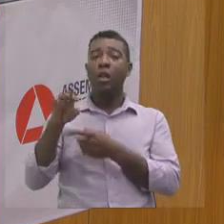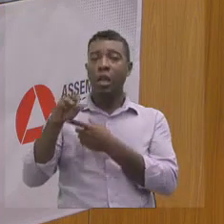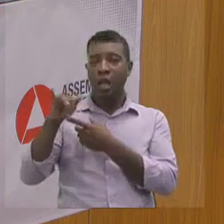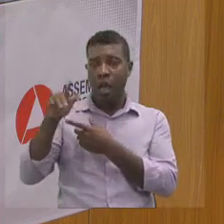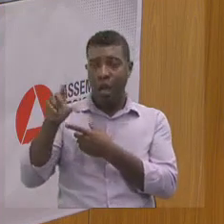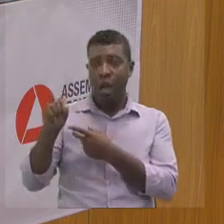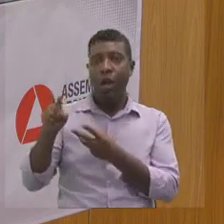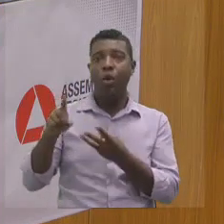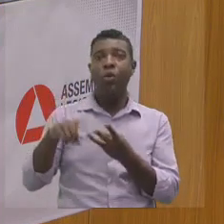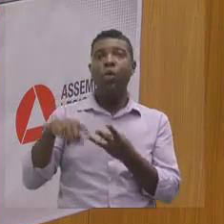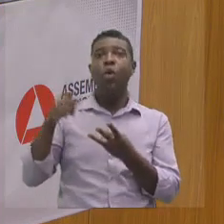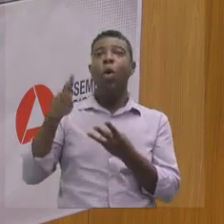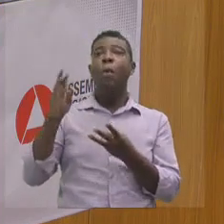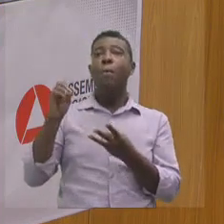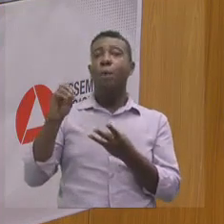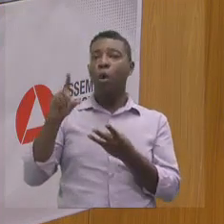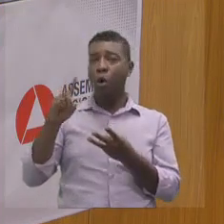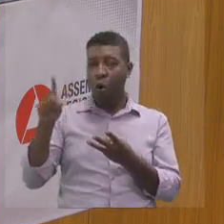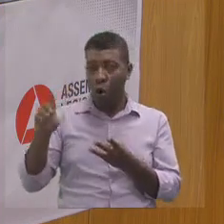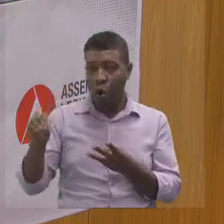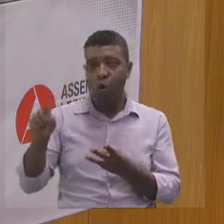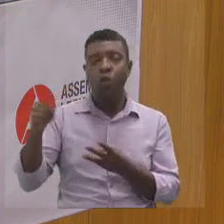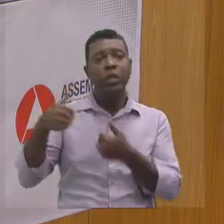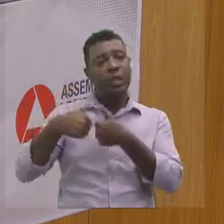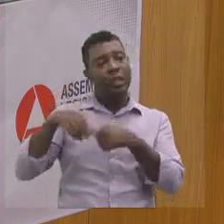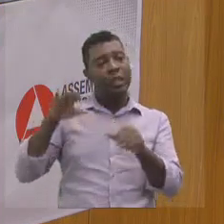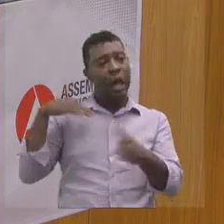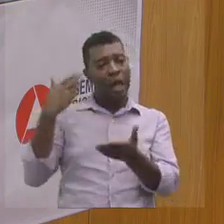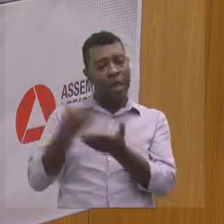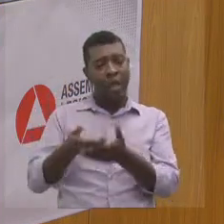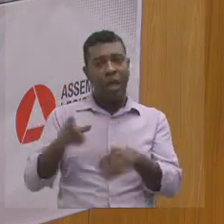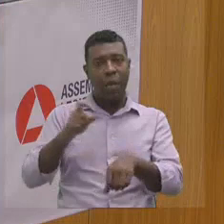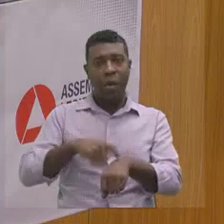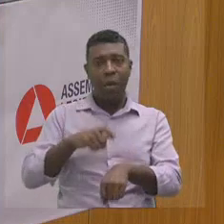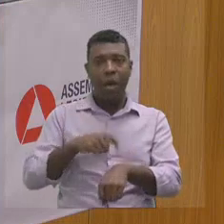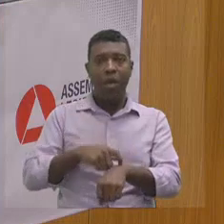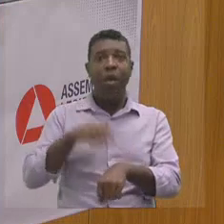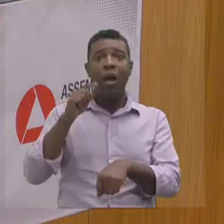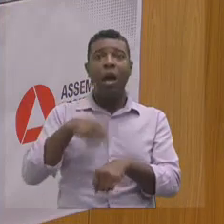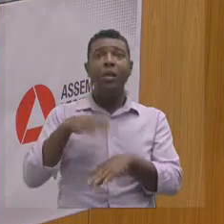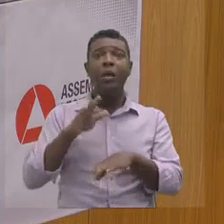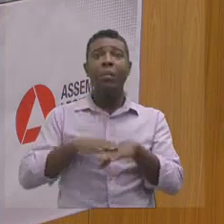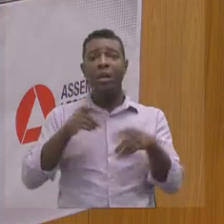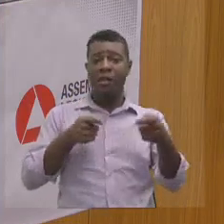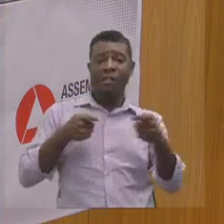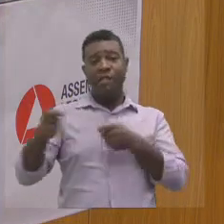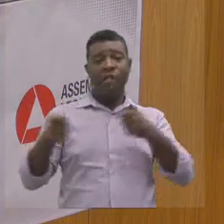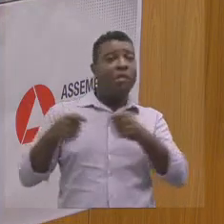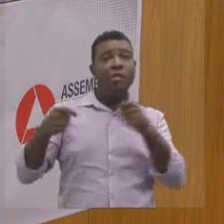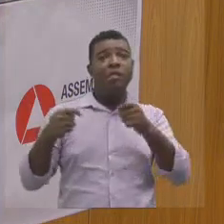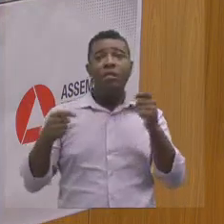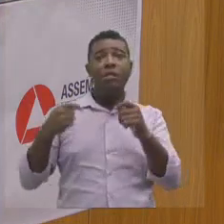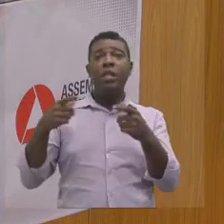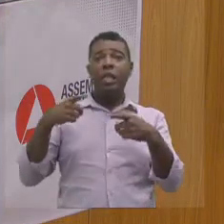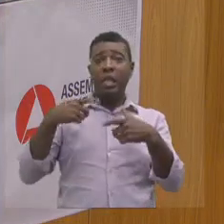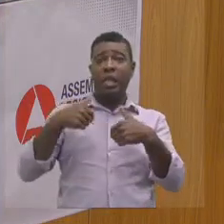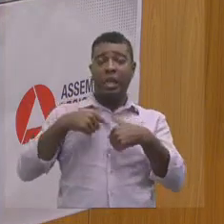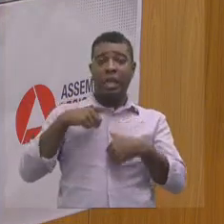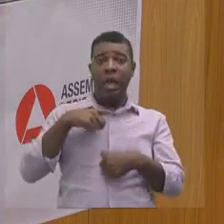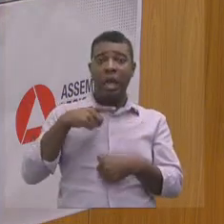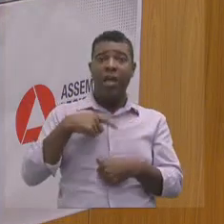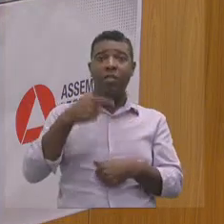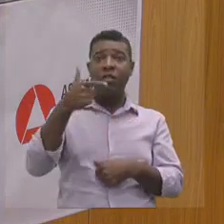todos os deputados que passaram pela comissão consultoria tá dizendo que foi uma das audiências mais concorridas tivemos aqui 24